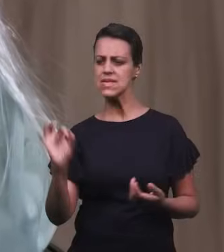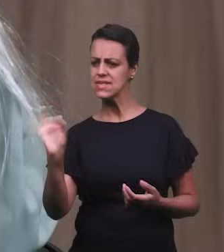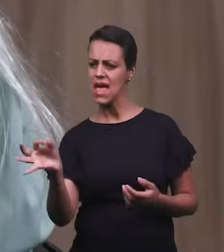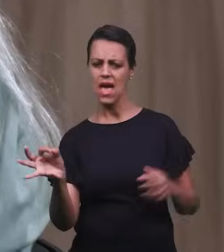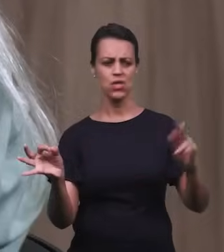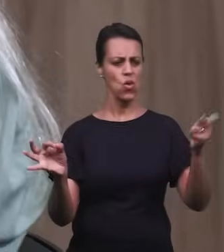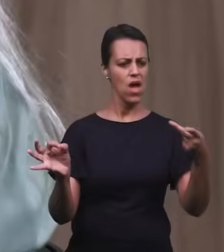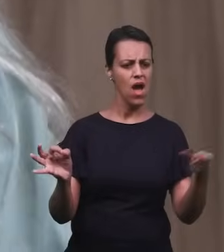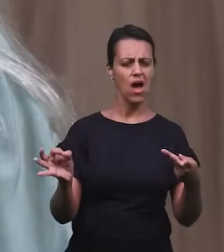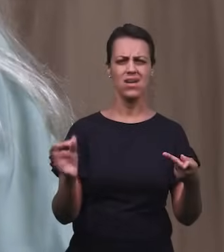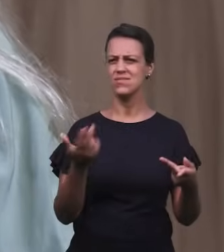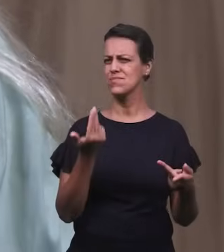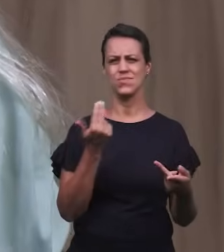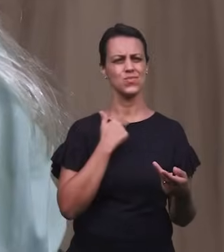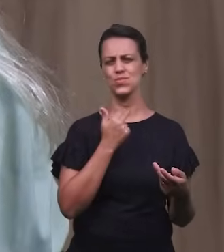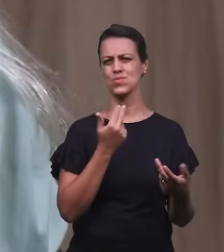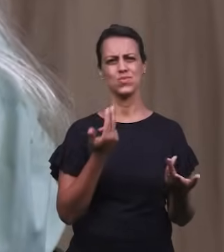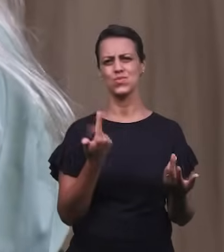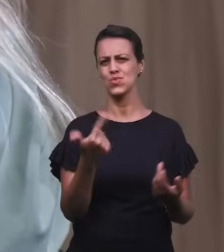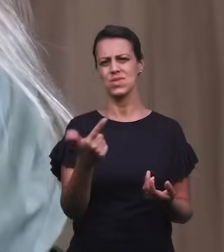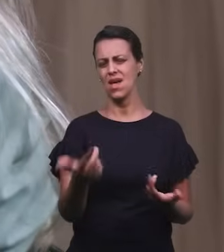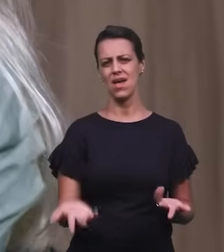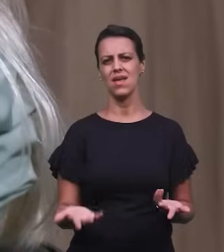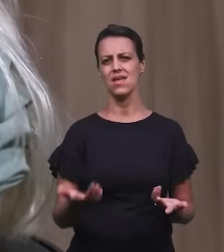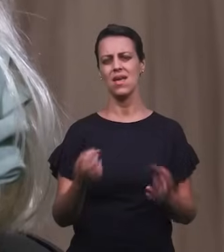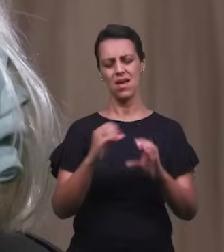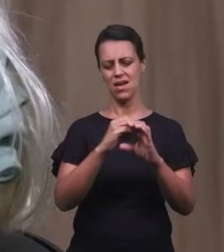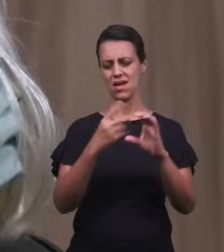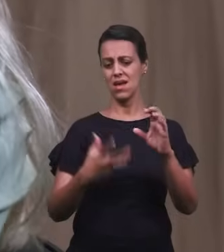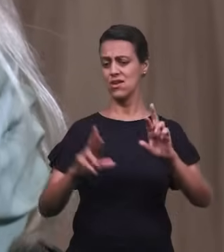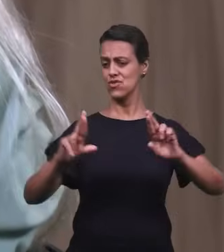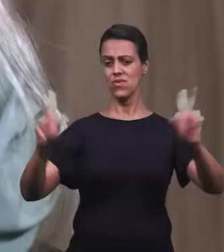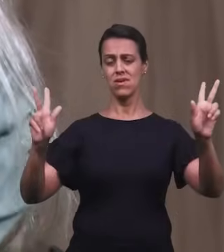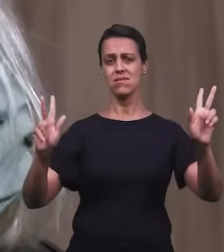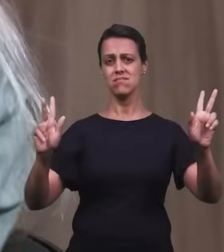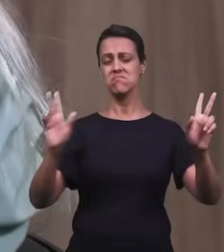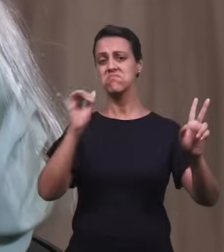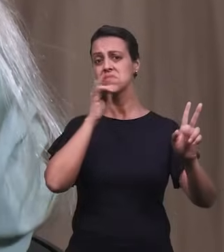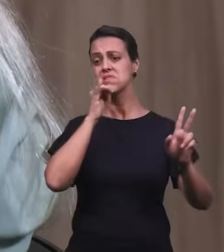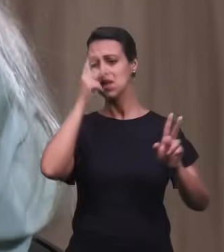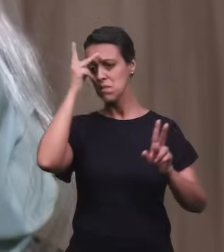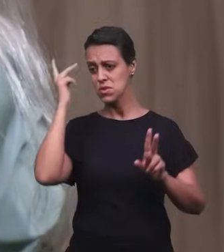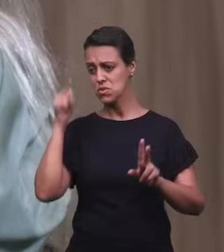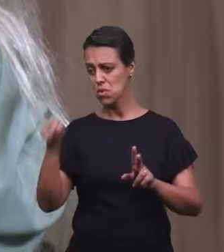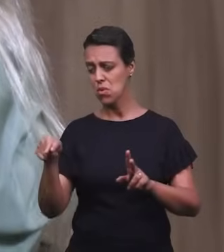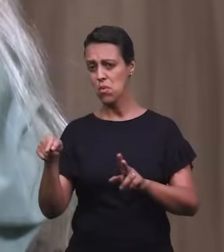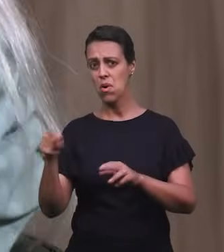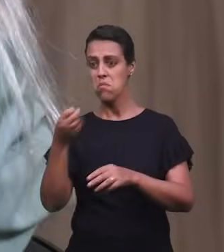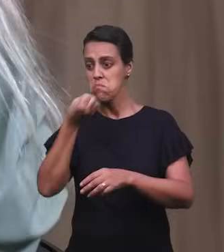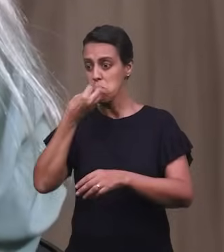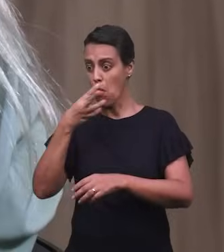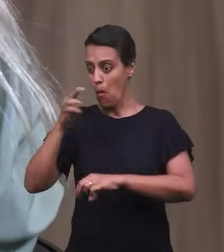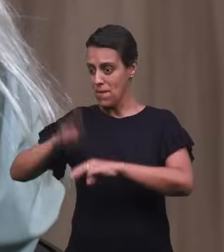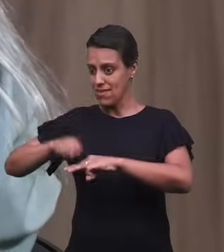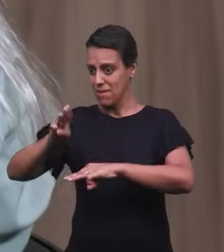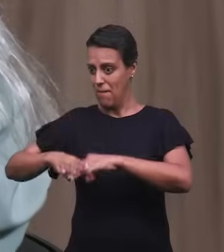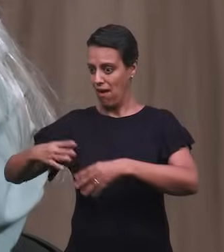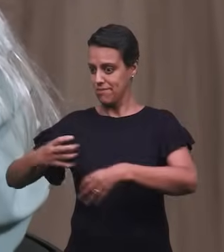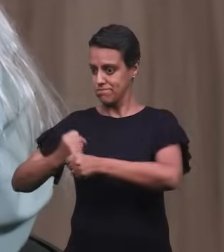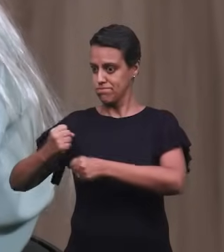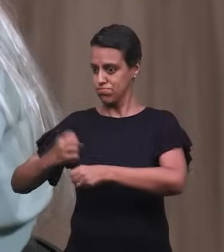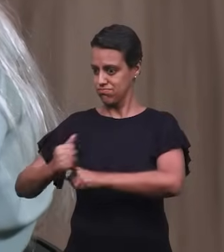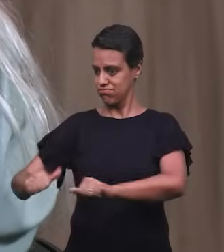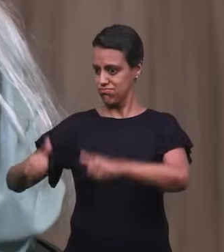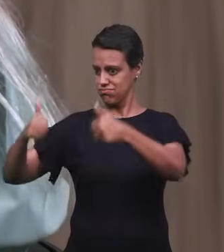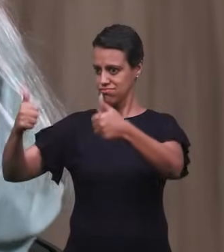errado. São características diferentes. Então, o irmão que é muito bom em matemática e tem as suas